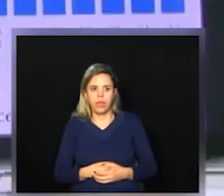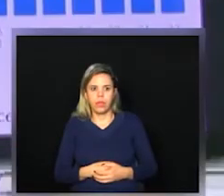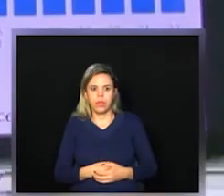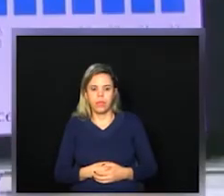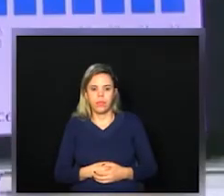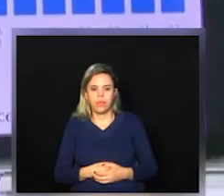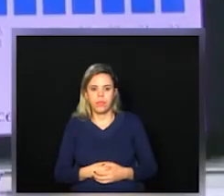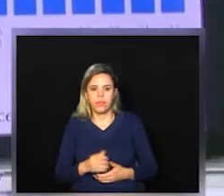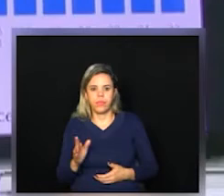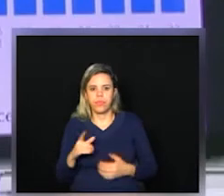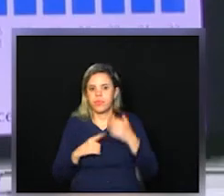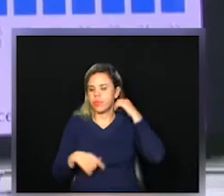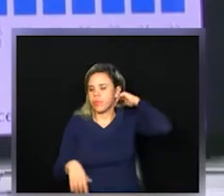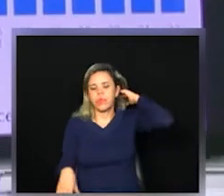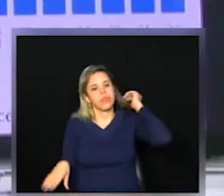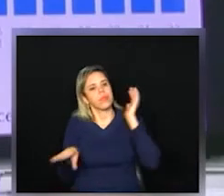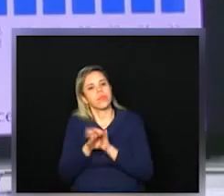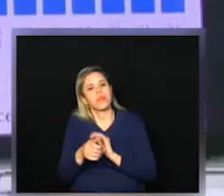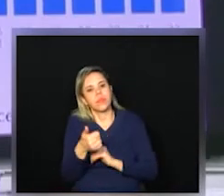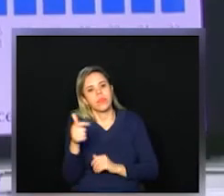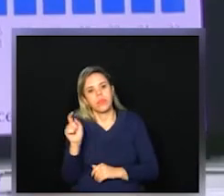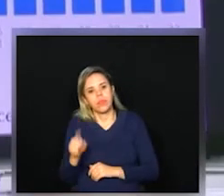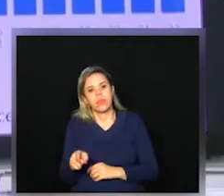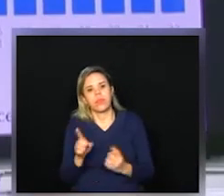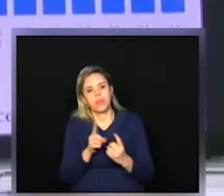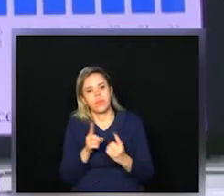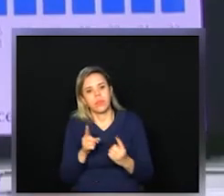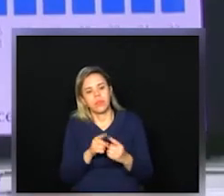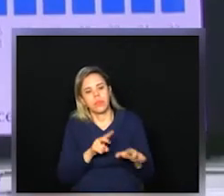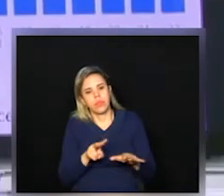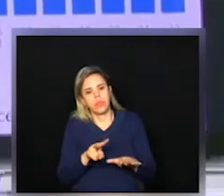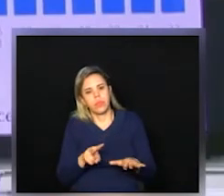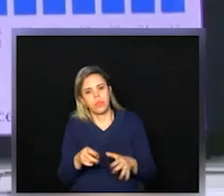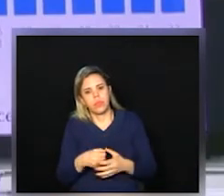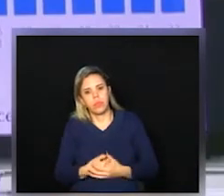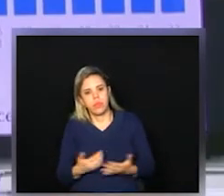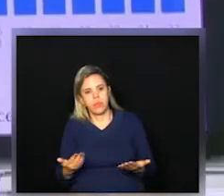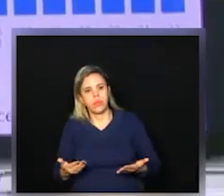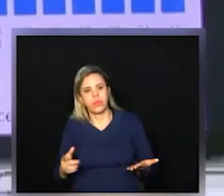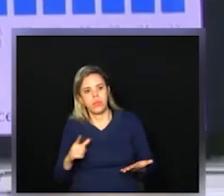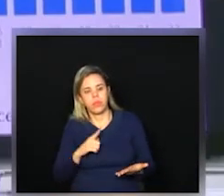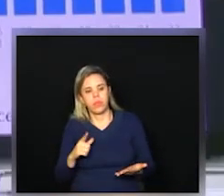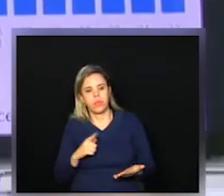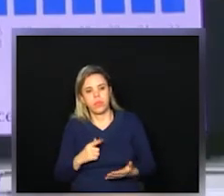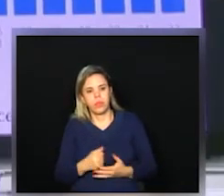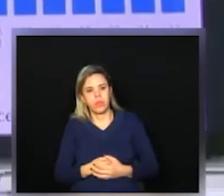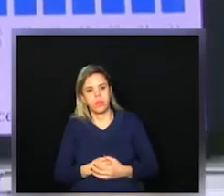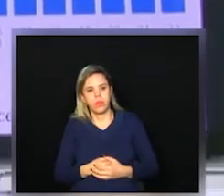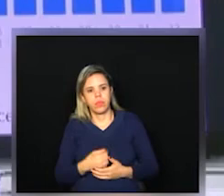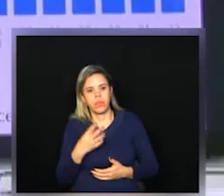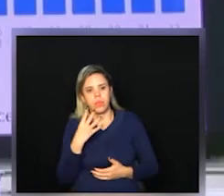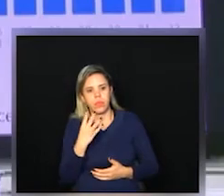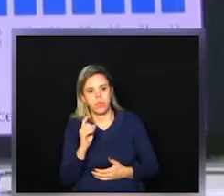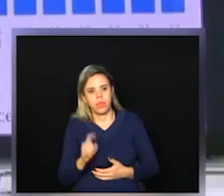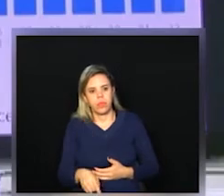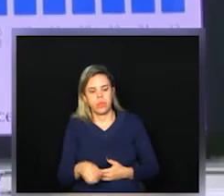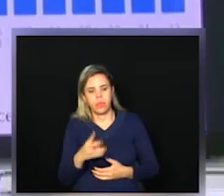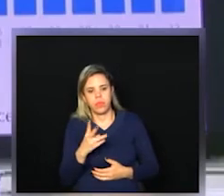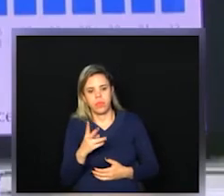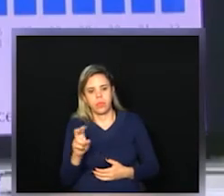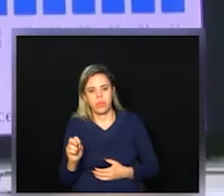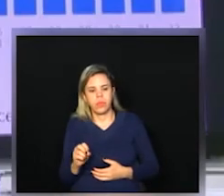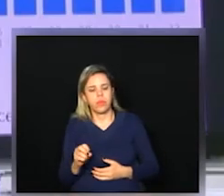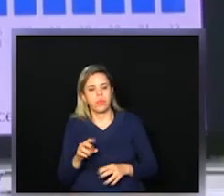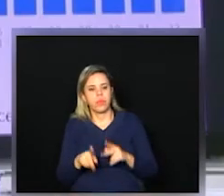A gente já chegou a ter quase 12 mil atendimentos por semana. Hoje a gente está por volta de 4.400